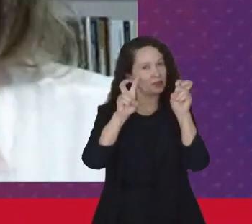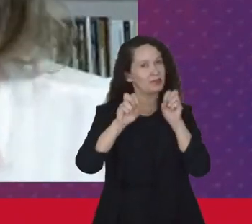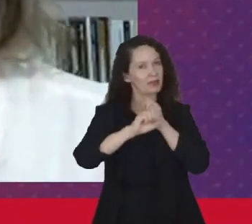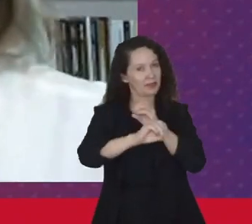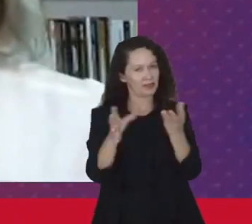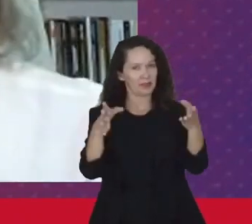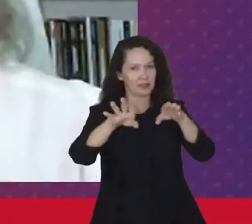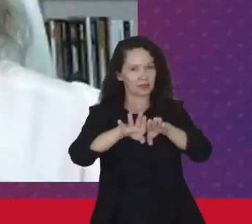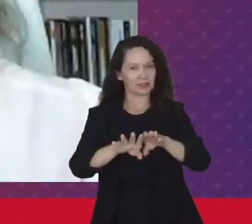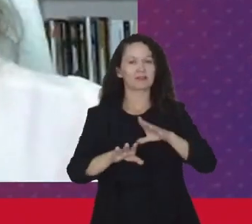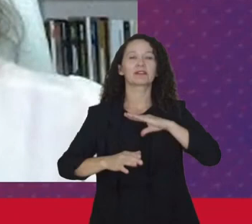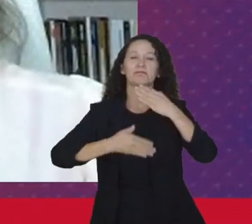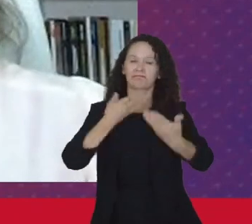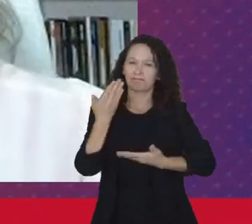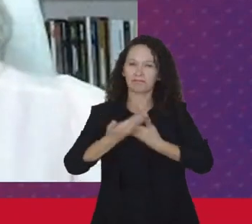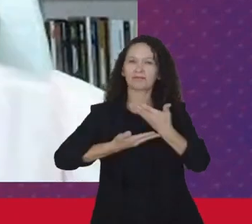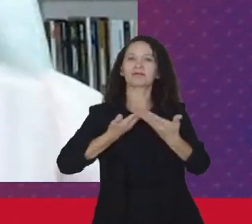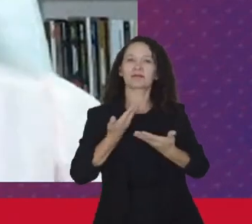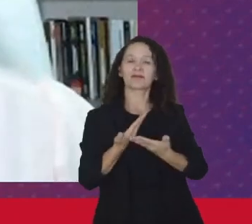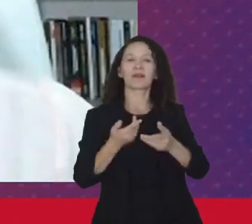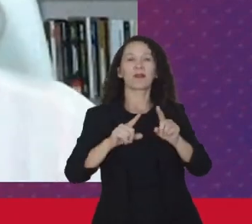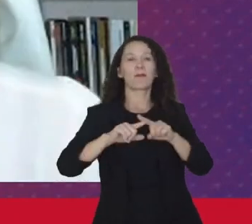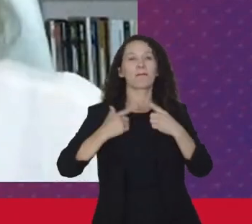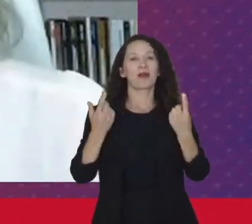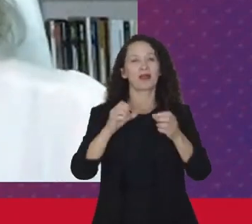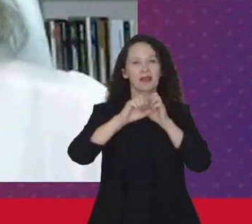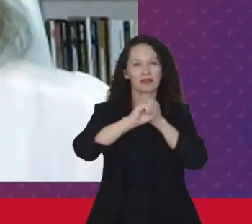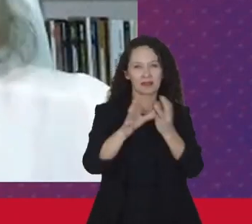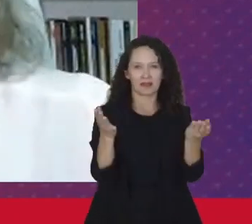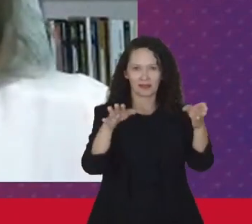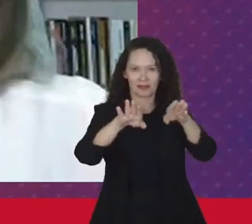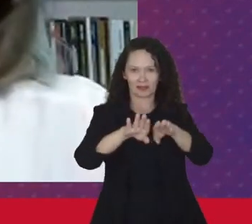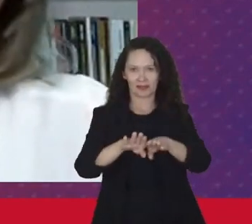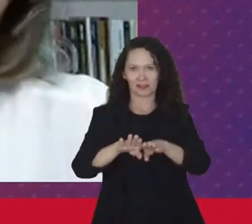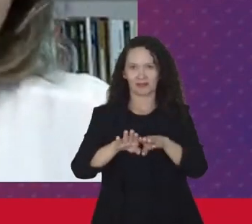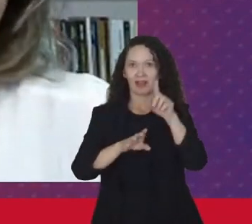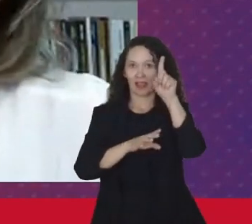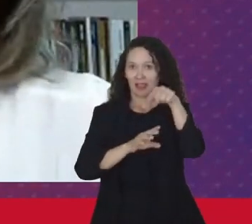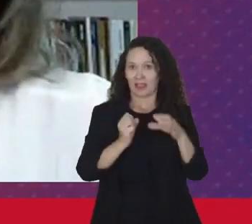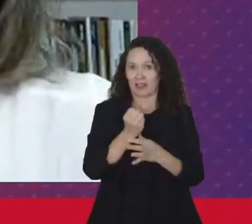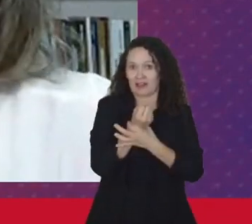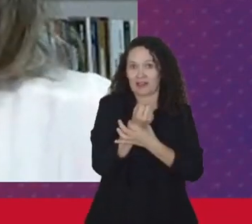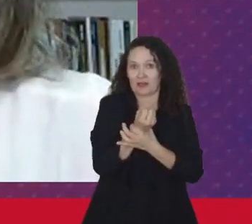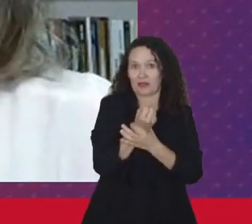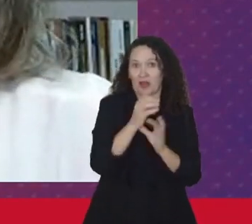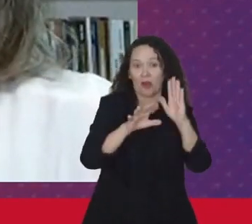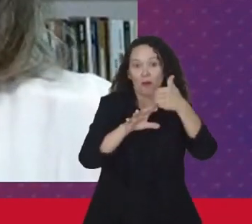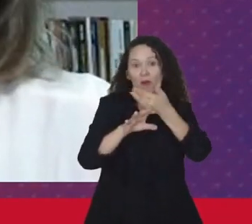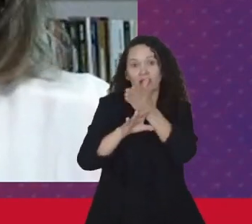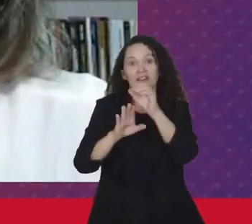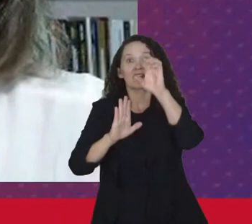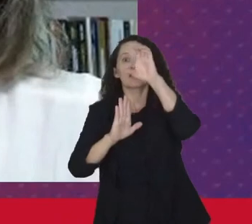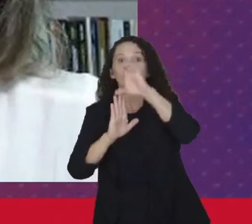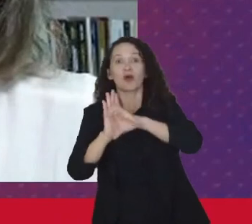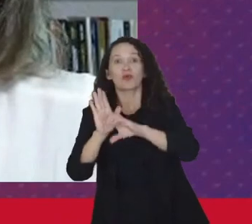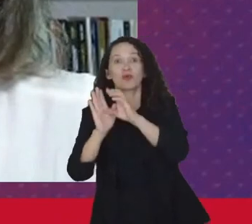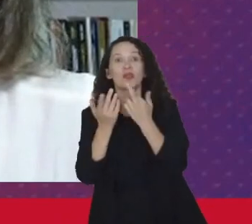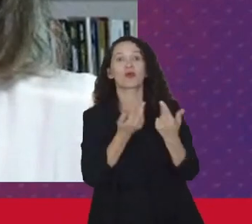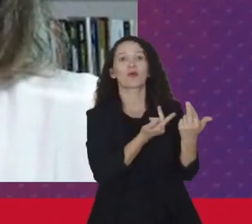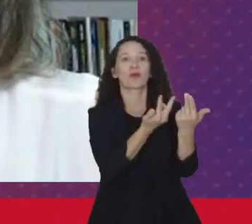além da interação, é que a educação inclusiva ela assegura o acesso ao currículo comum